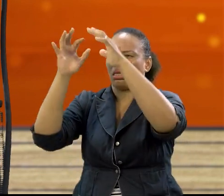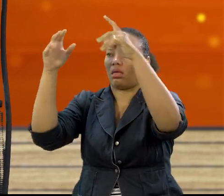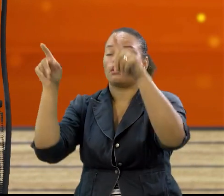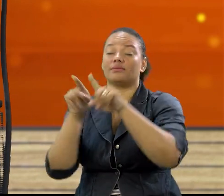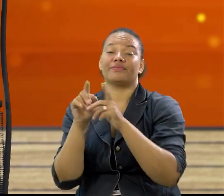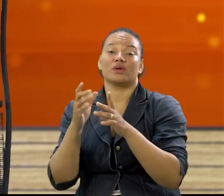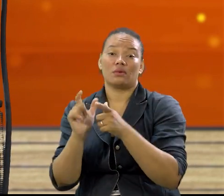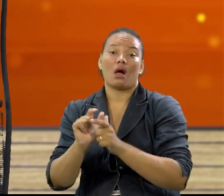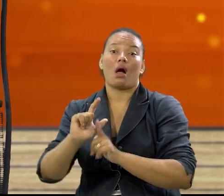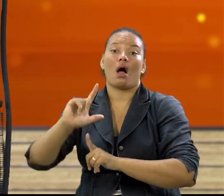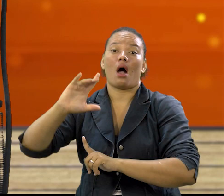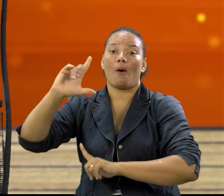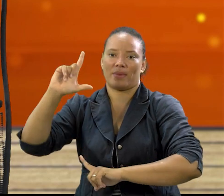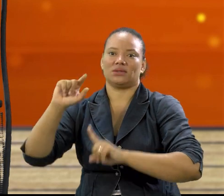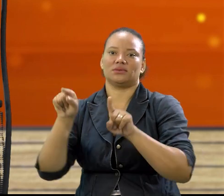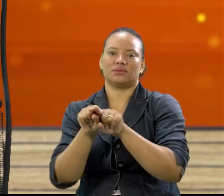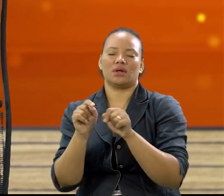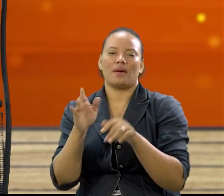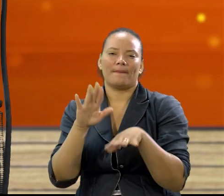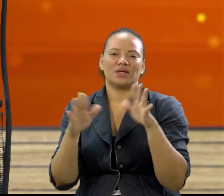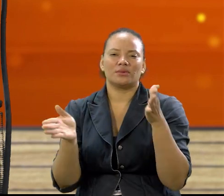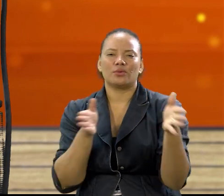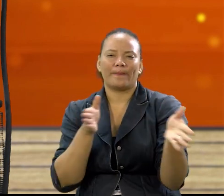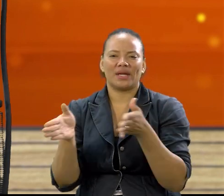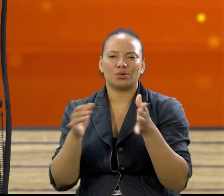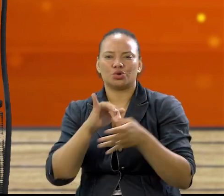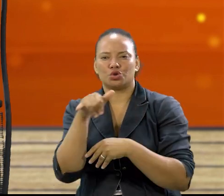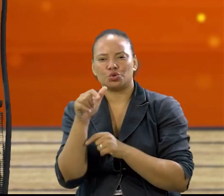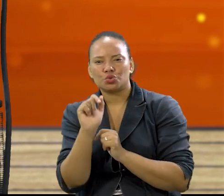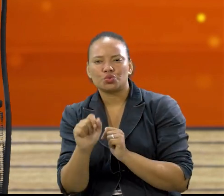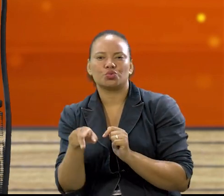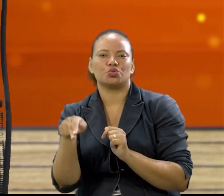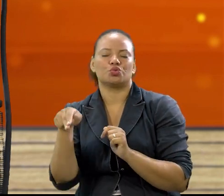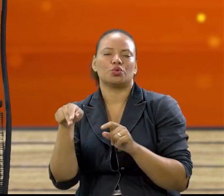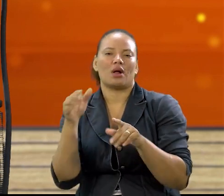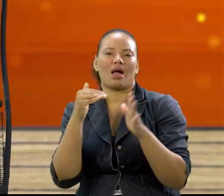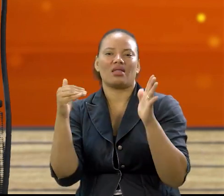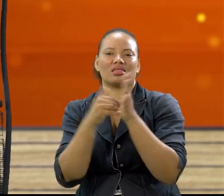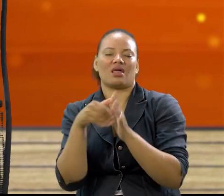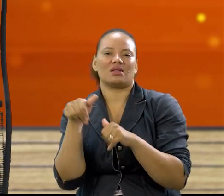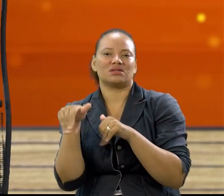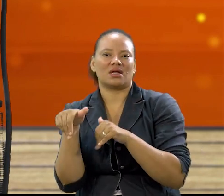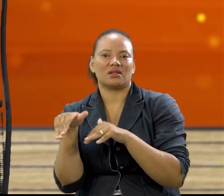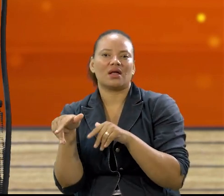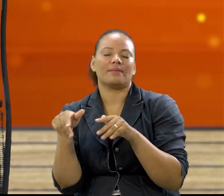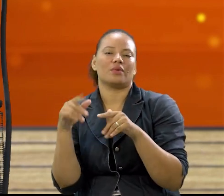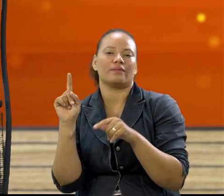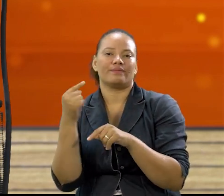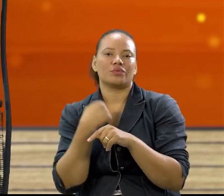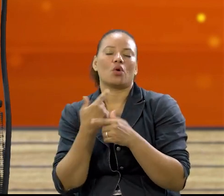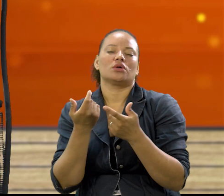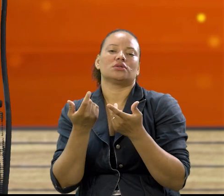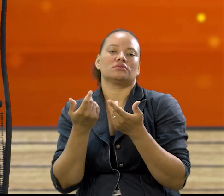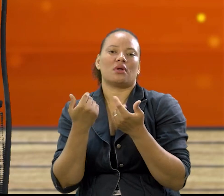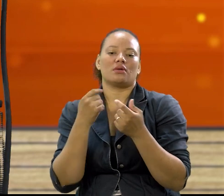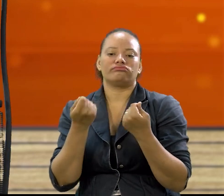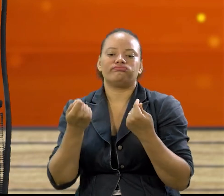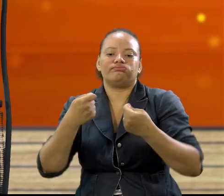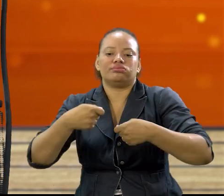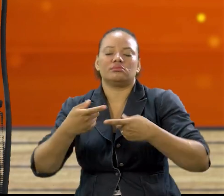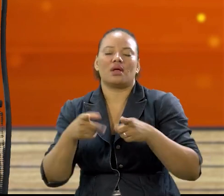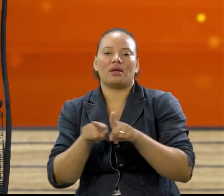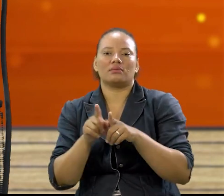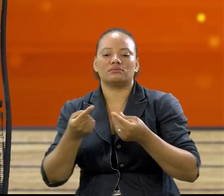geralmente entre os meses de Junho até setembro a gente enfrenta né e